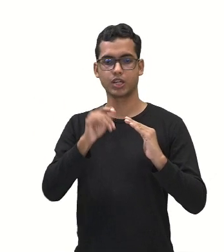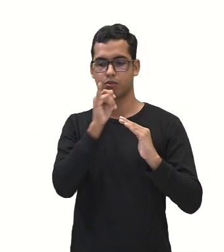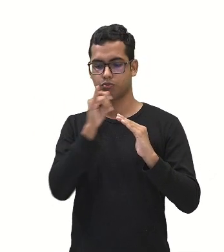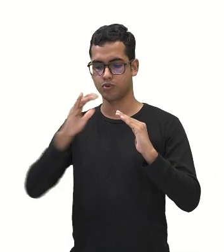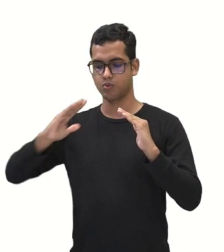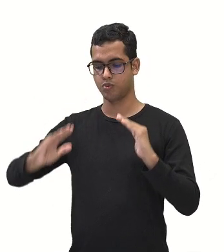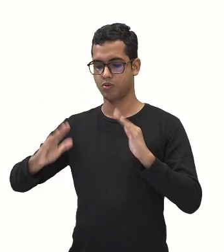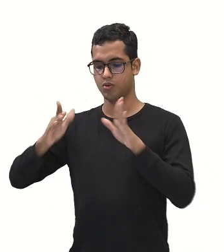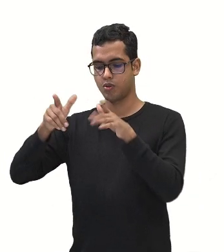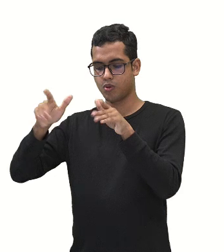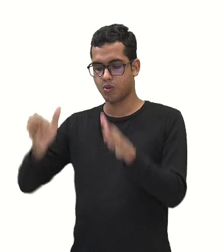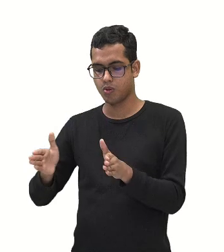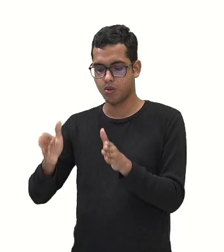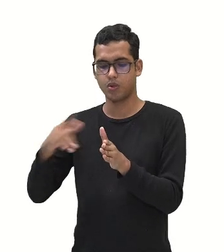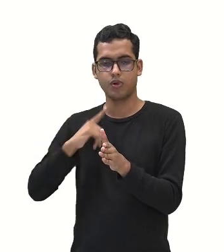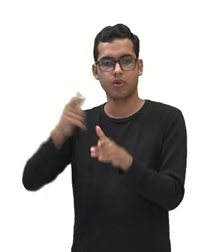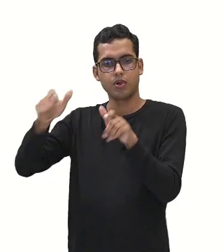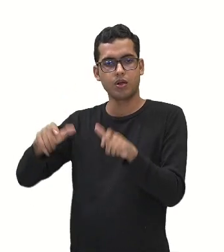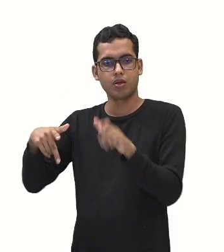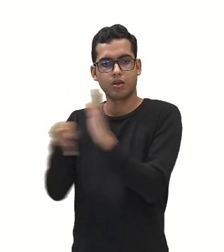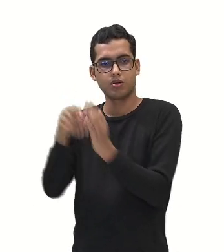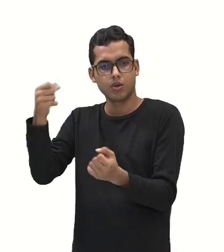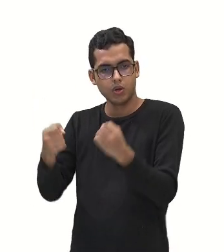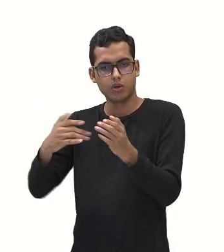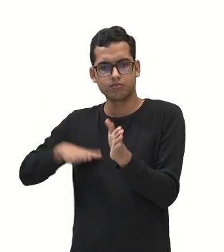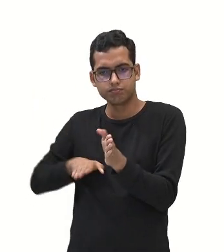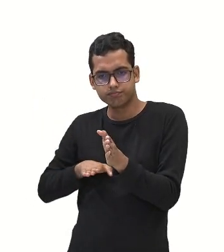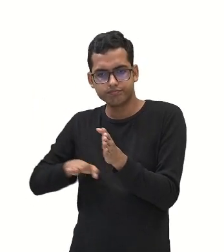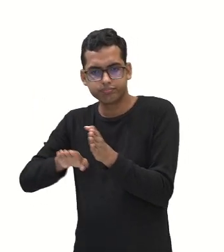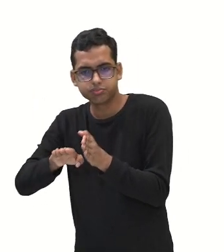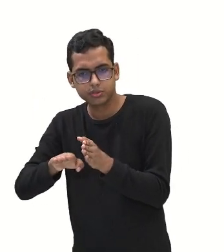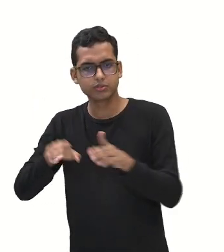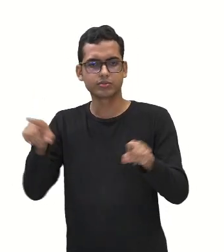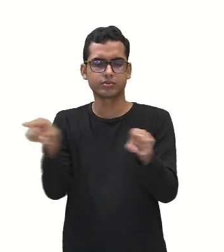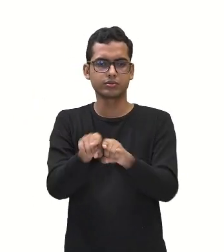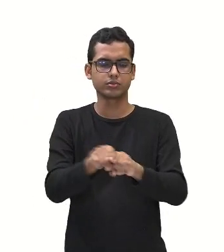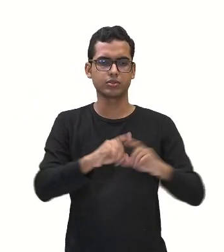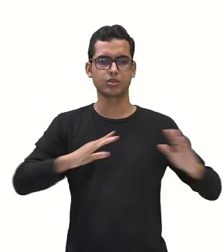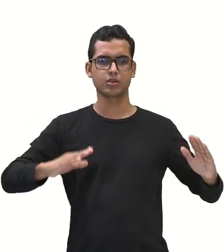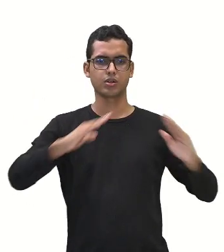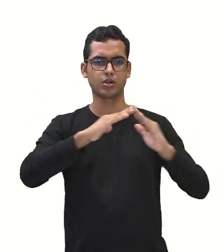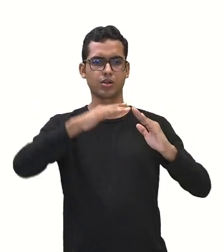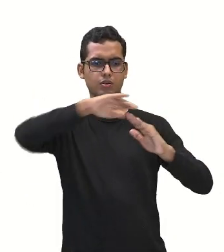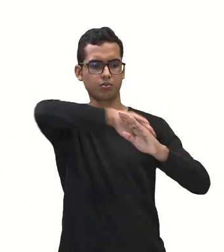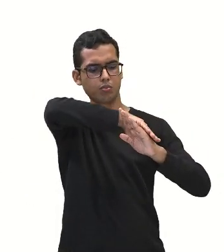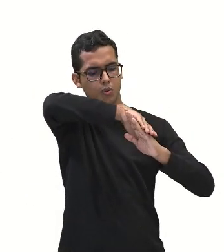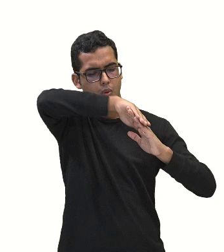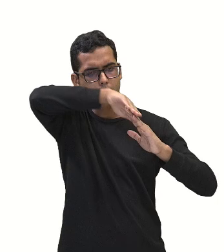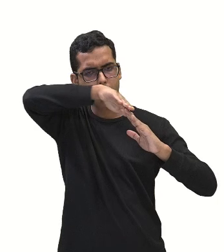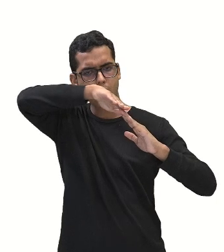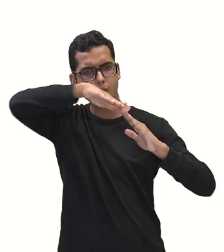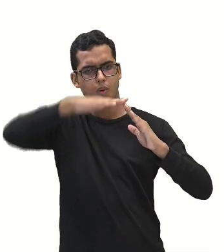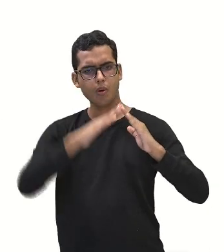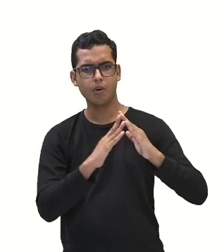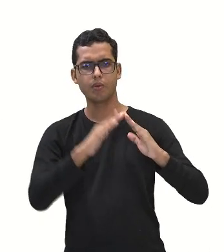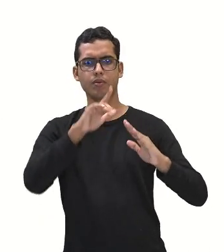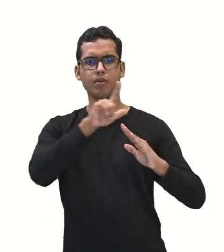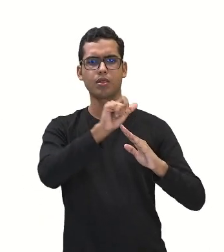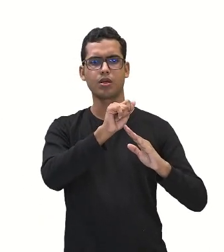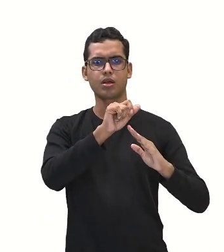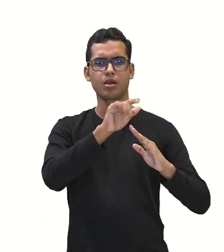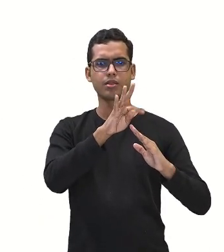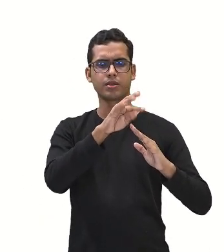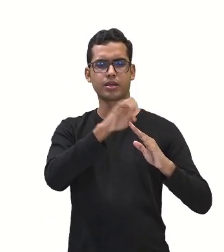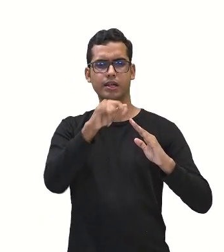onde colocamos o carro, el terrado, a parte de cima da casa, la ventana, a